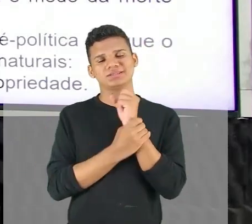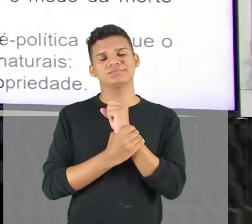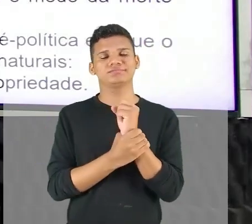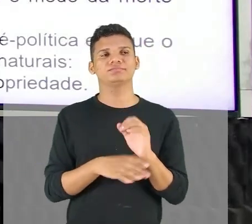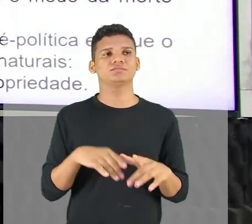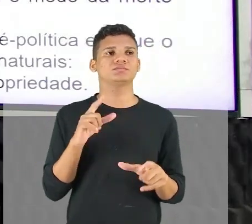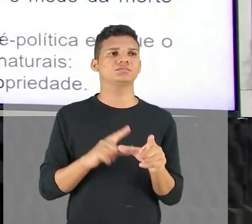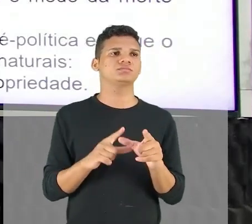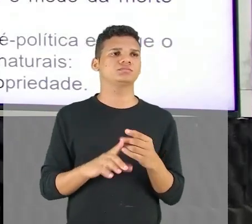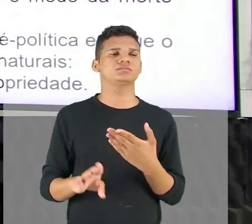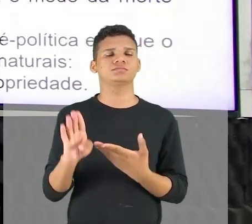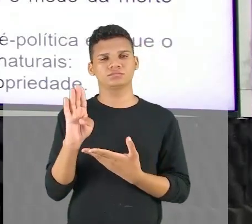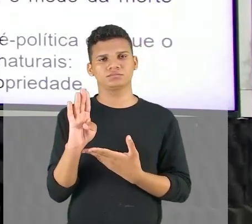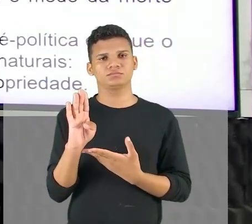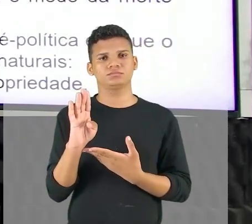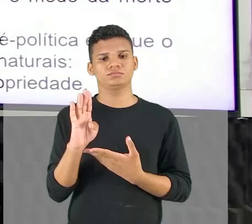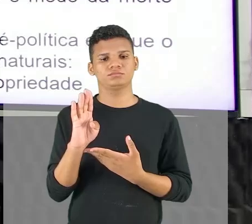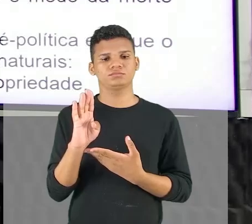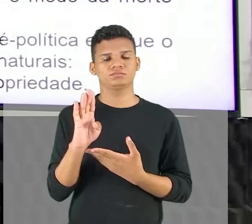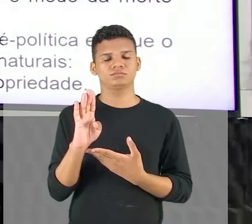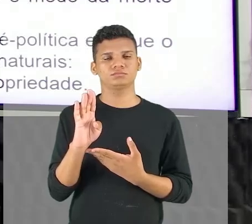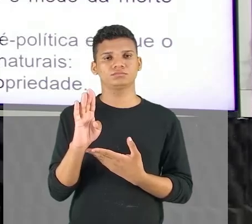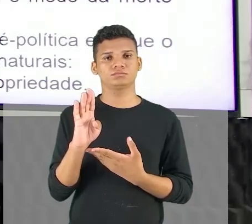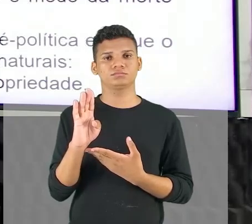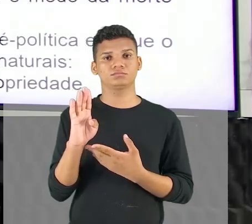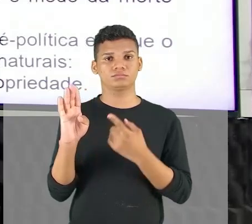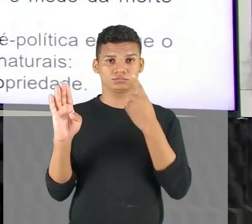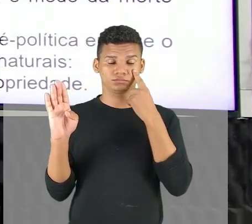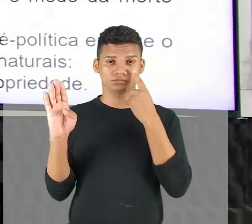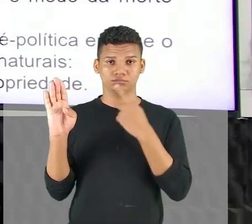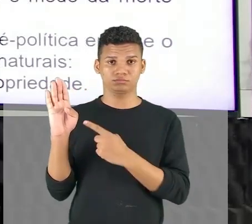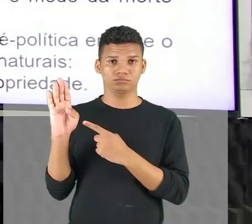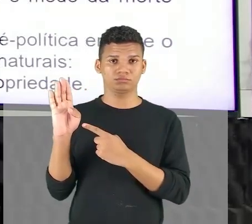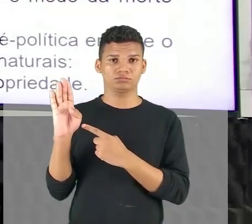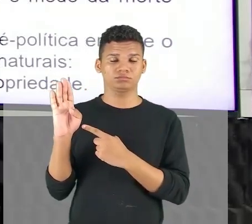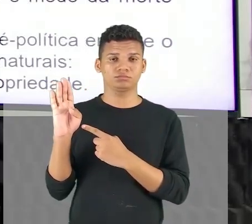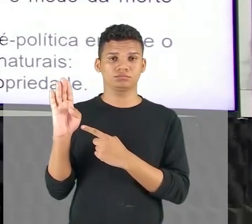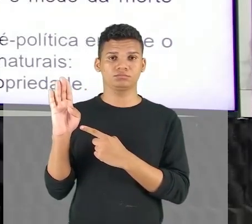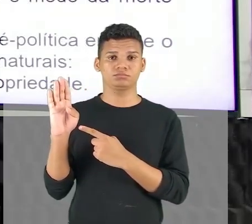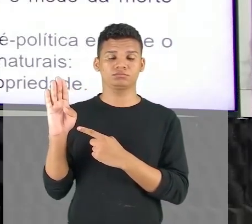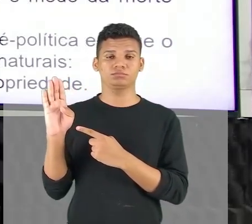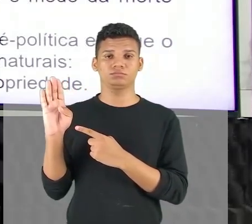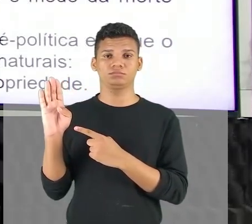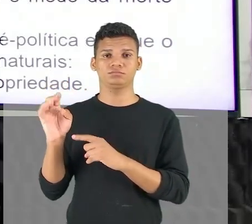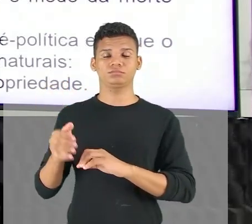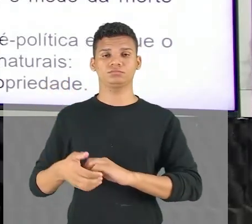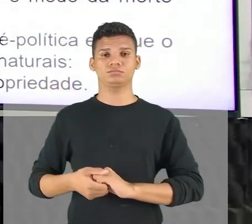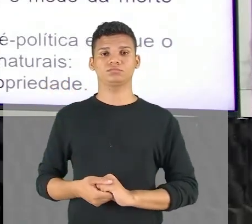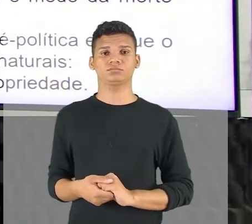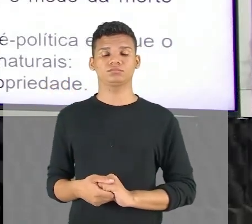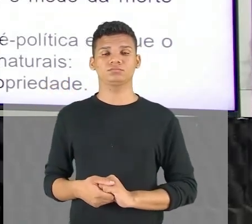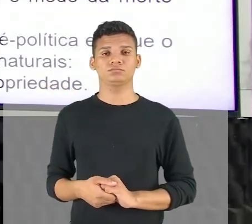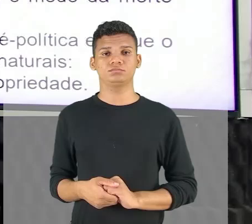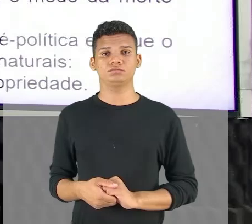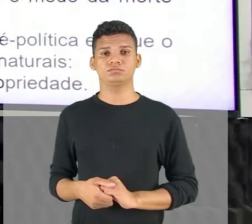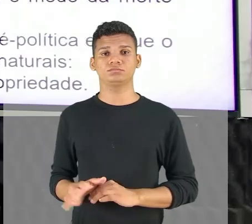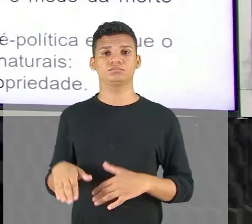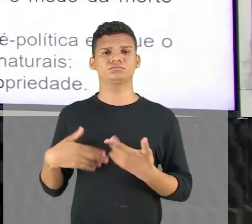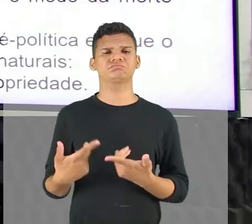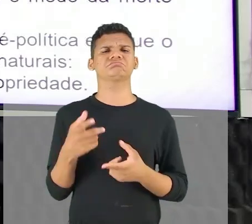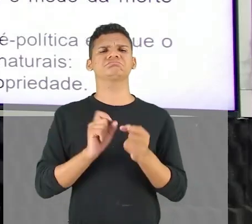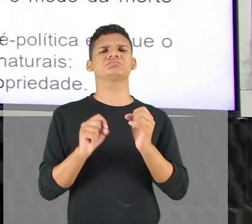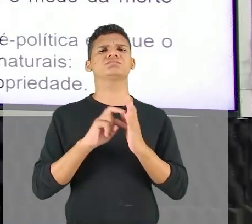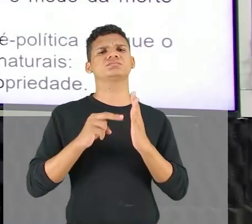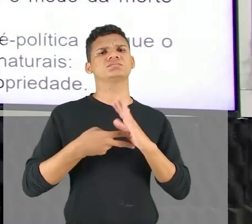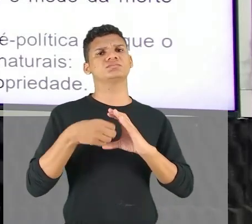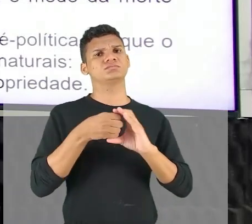B. Organização pré-social e pré-política em que o homem nasce com os direitos naturais. Vida, liberdade, igualdade e prosperidade. Na verdade, isso aqui é uma